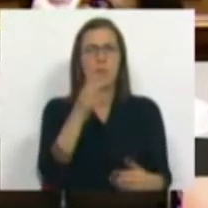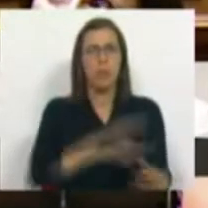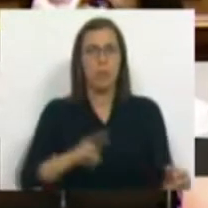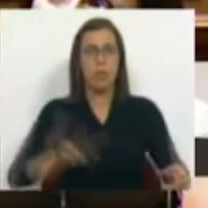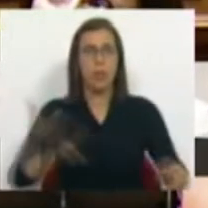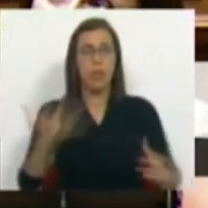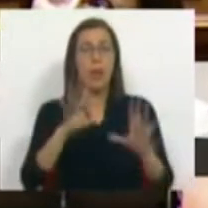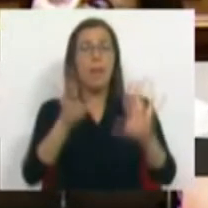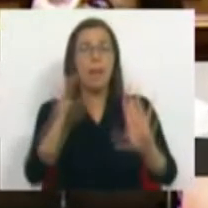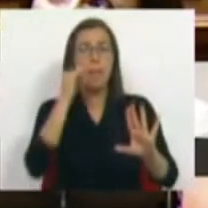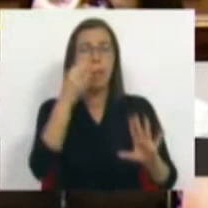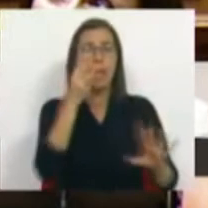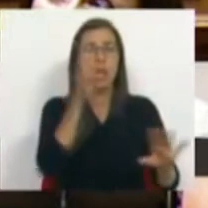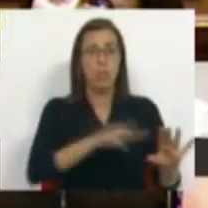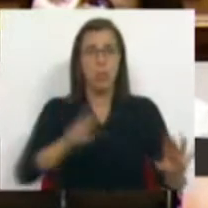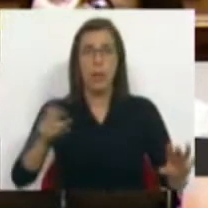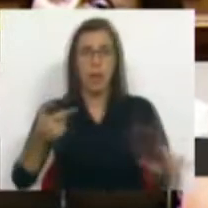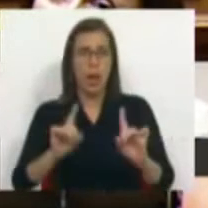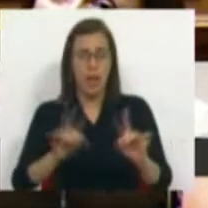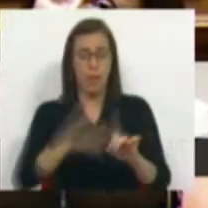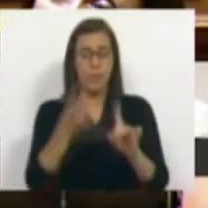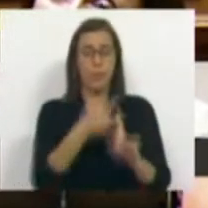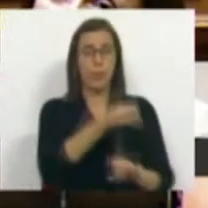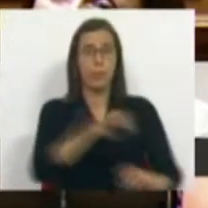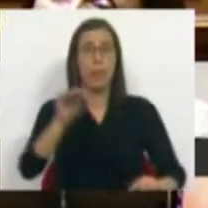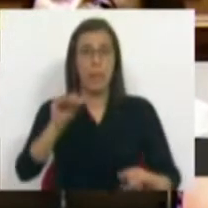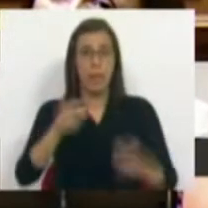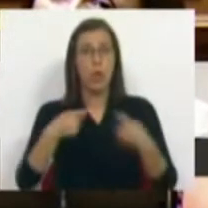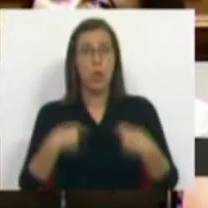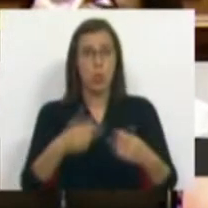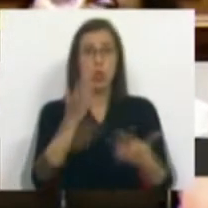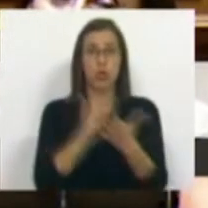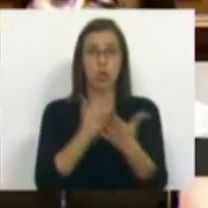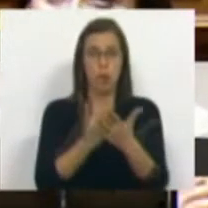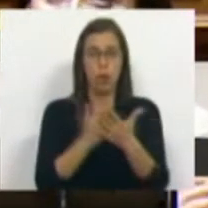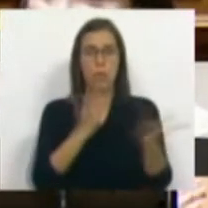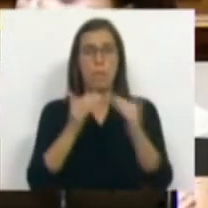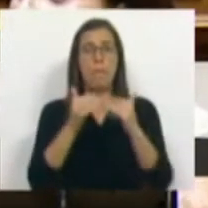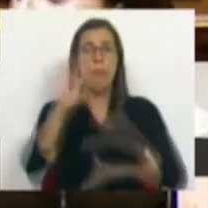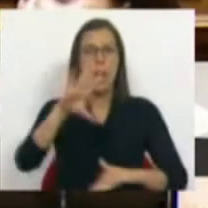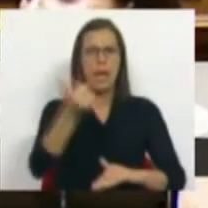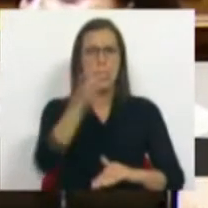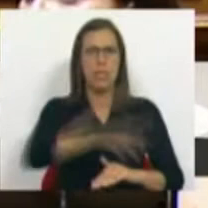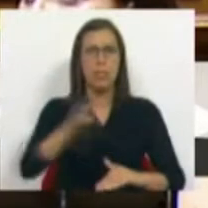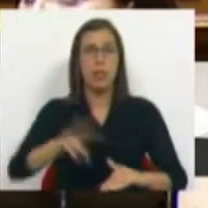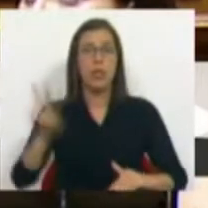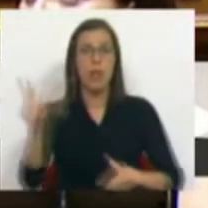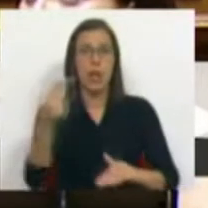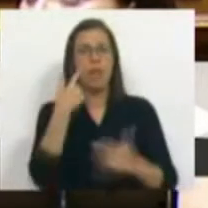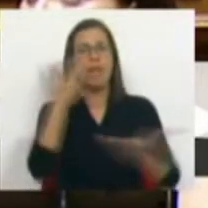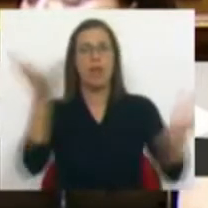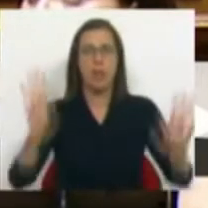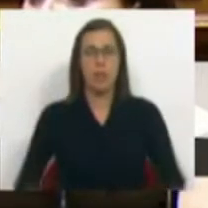euros, mas não chegava a 3 milhões de euros. Em 2010, o custo por escola estava acima de 15 milhões de euros. Vejam